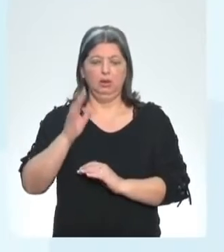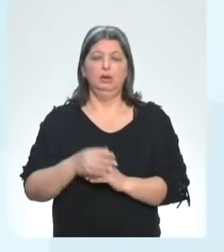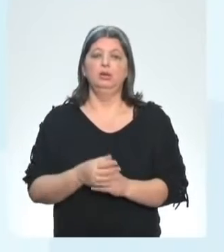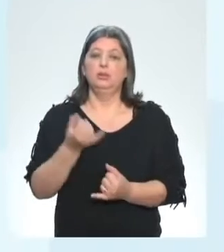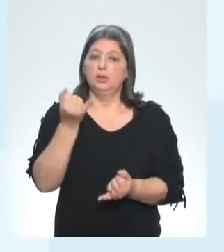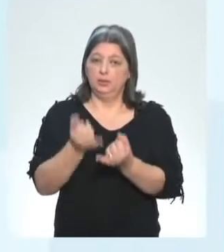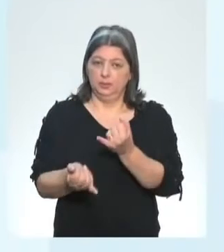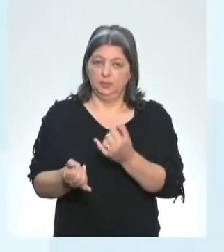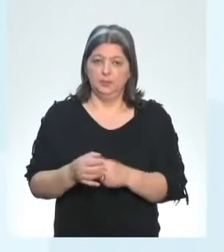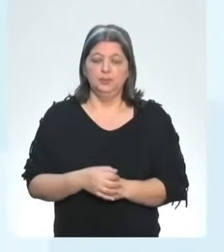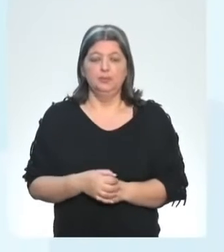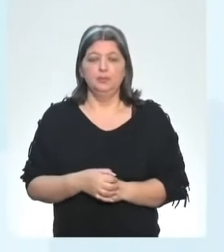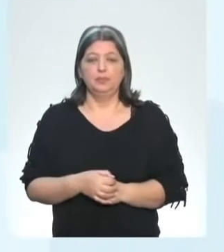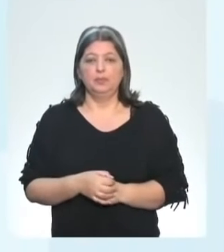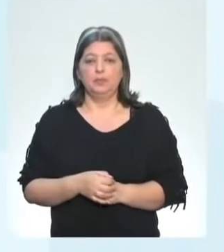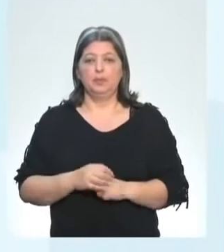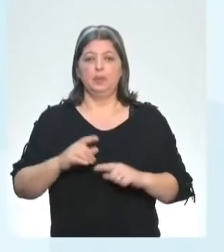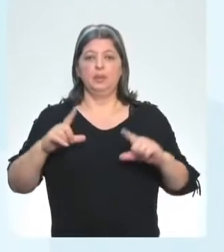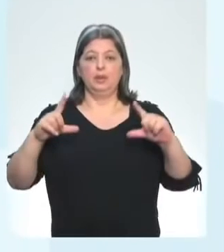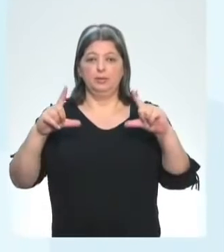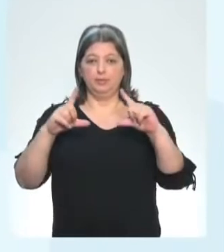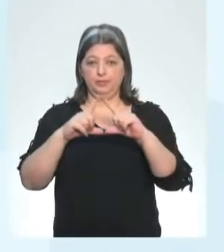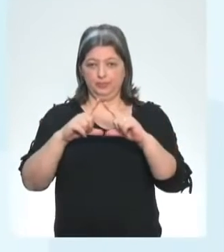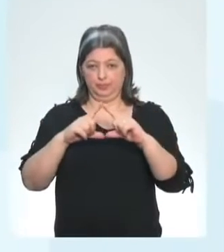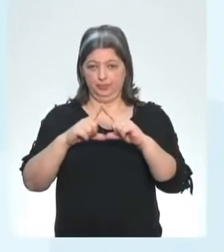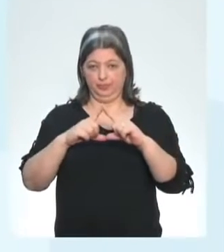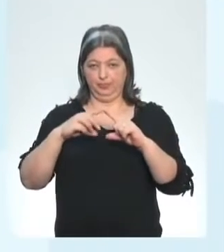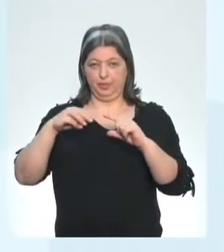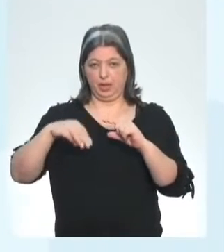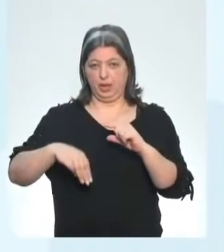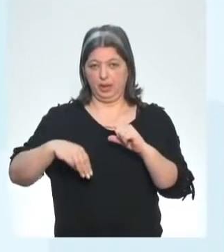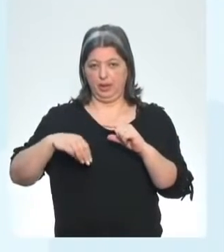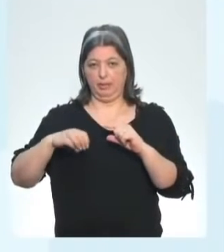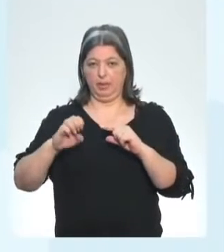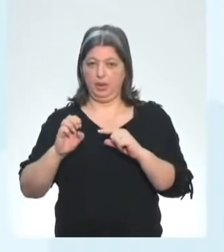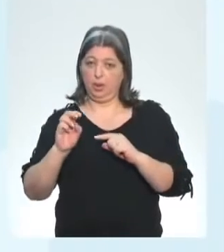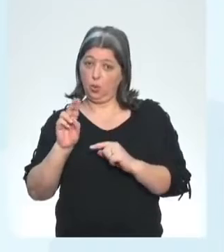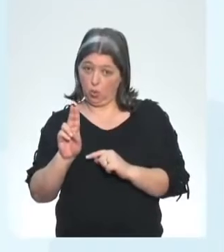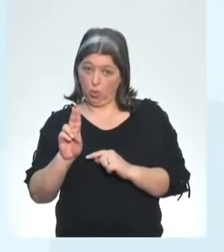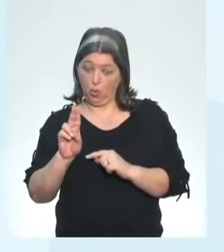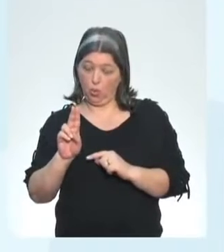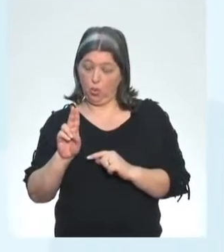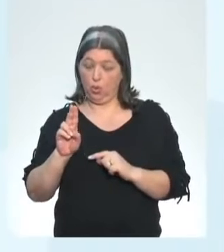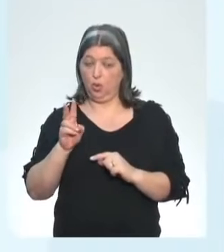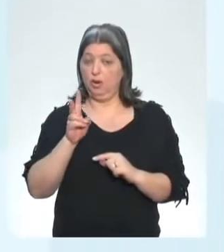semelhança. Veja, os triângulos MEU, né, é esse verde clarinho,